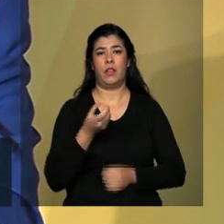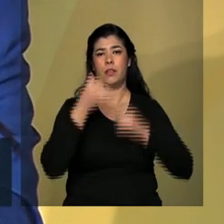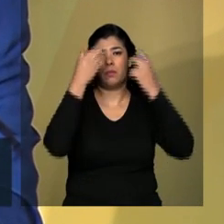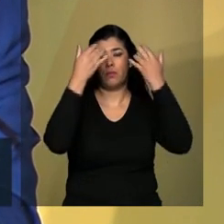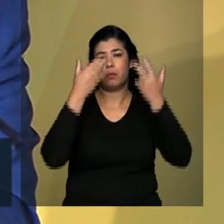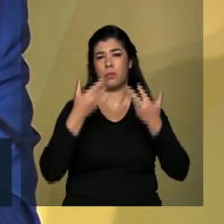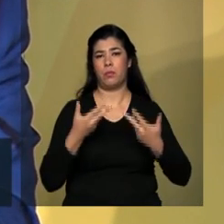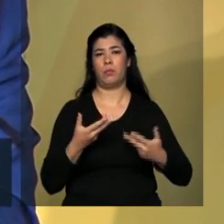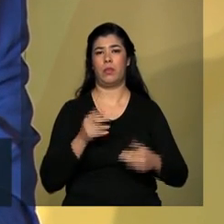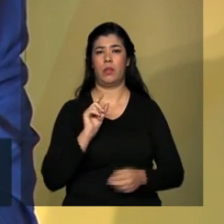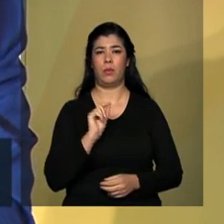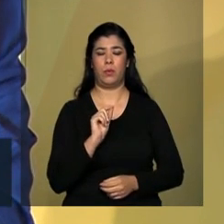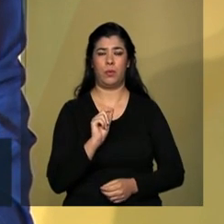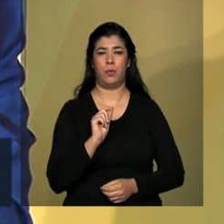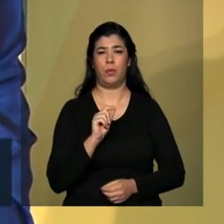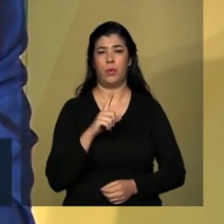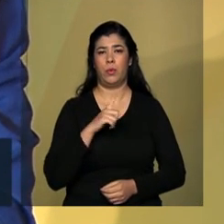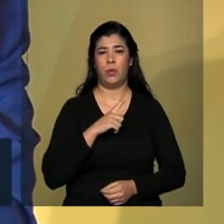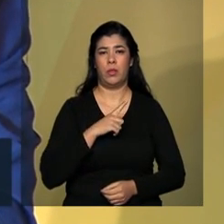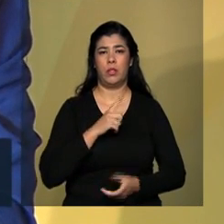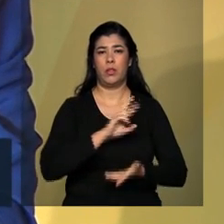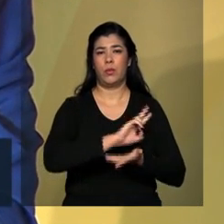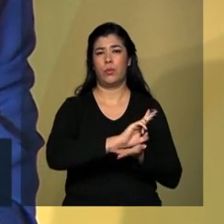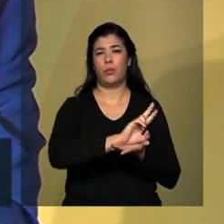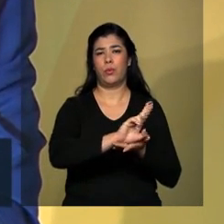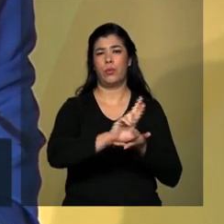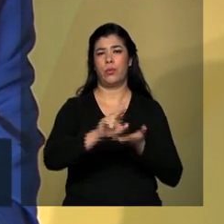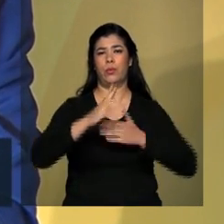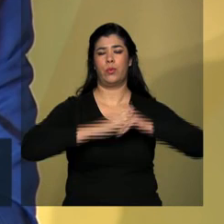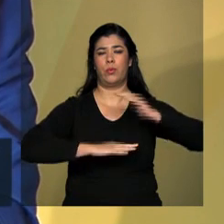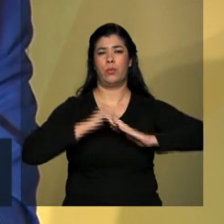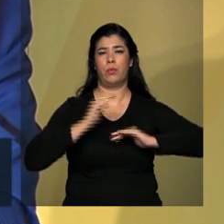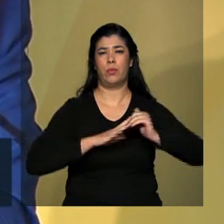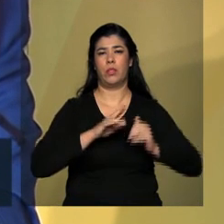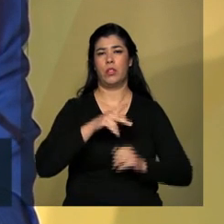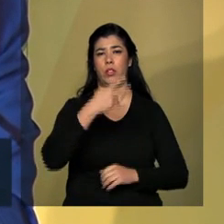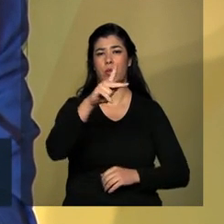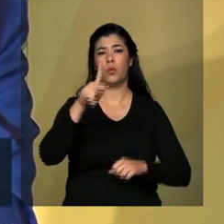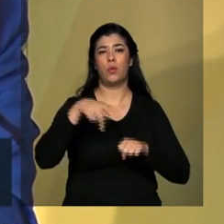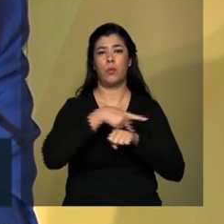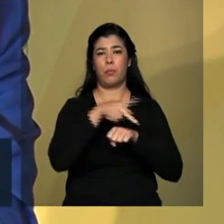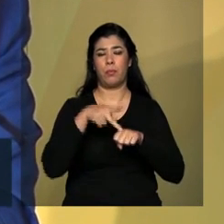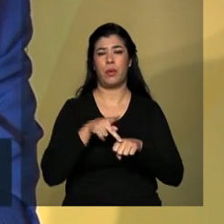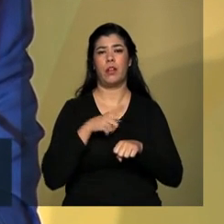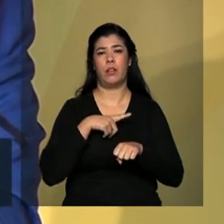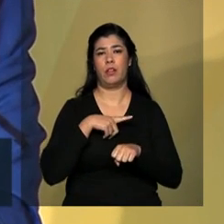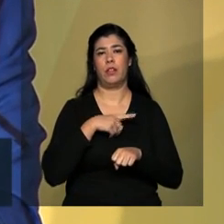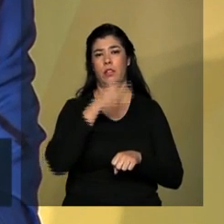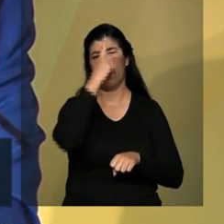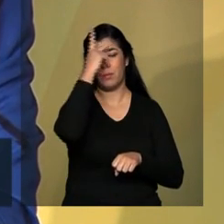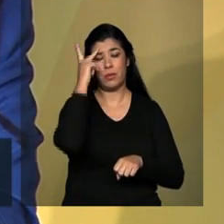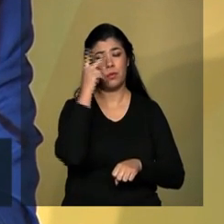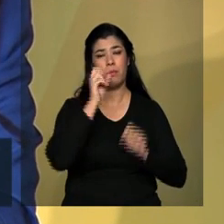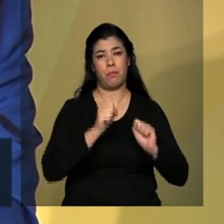comentar acerca das muitas maneiras que o investidor estrangeiro pode participar deste projeto.